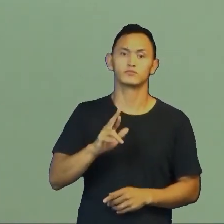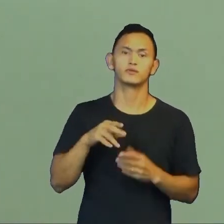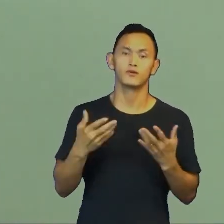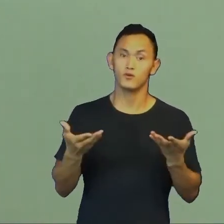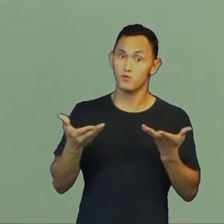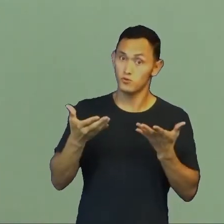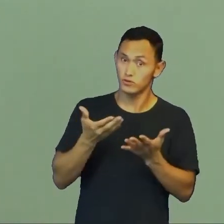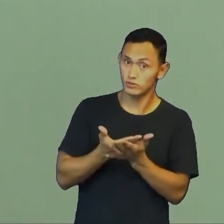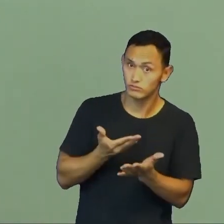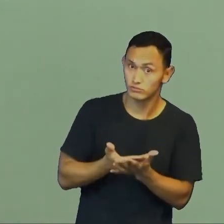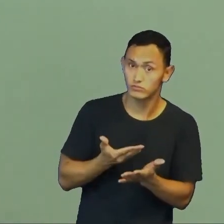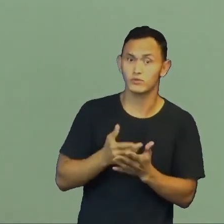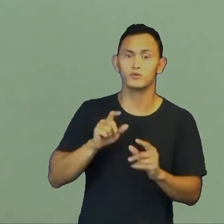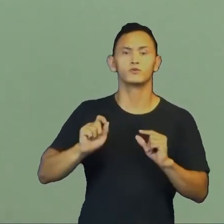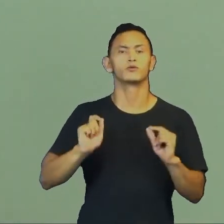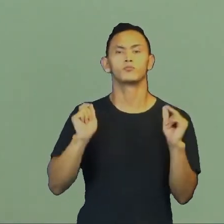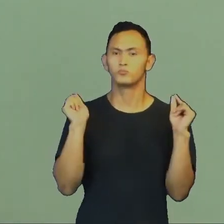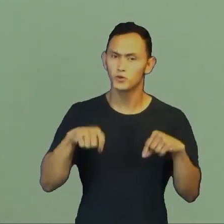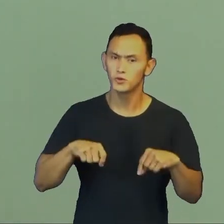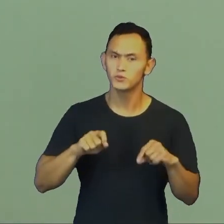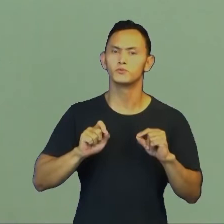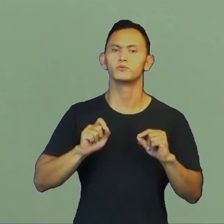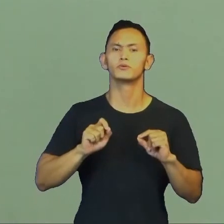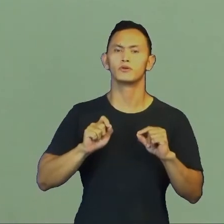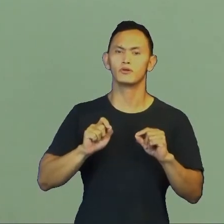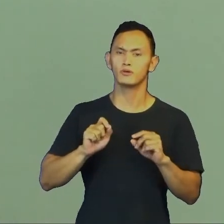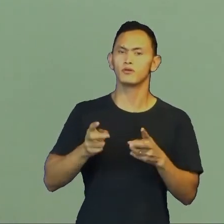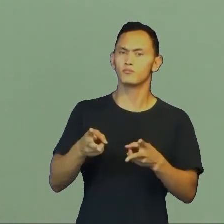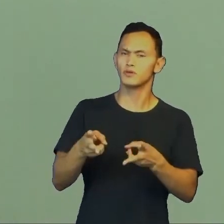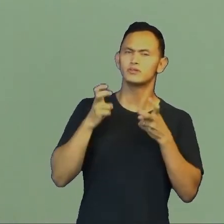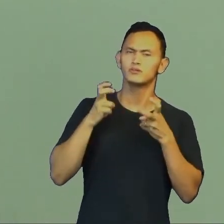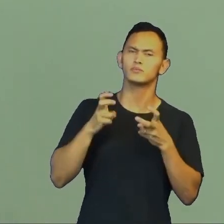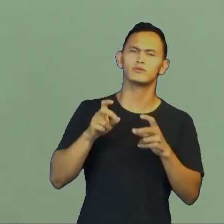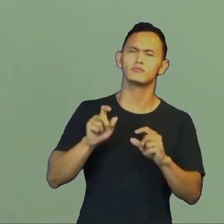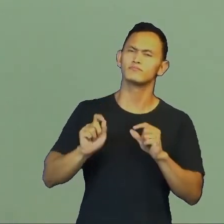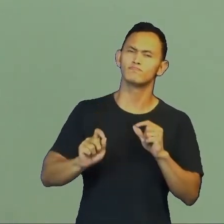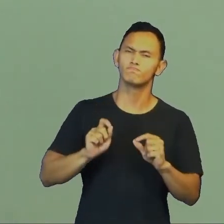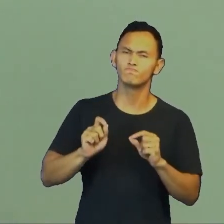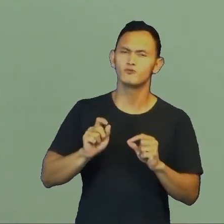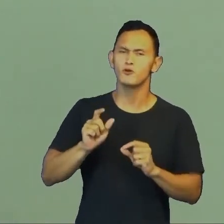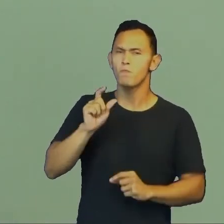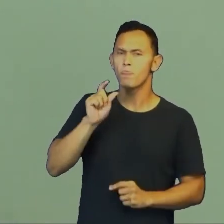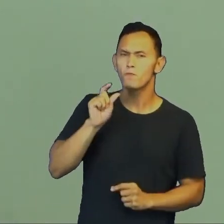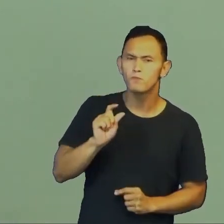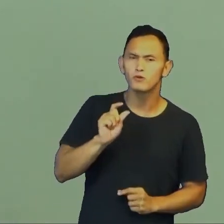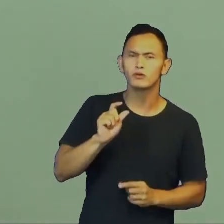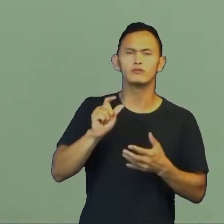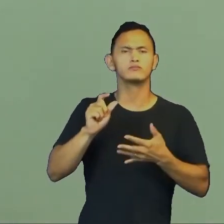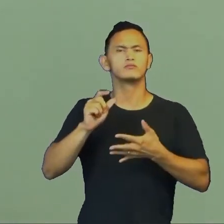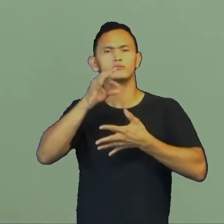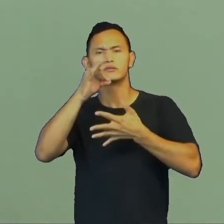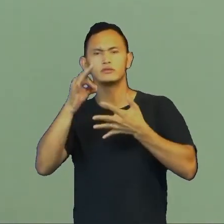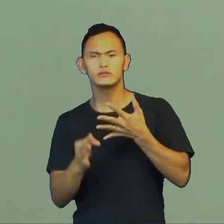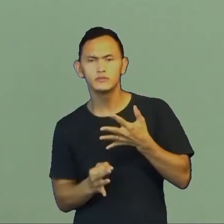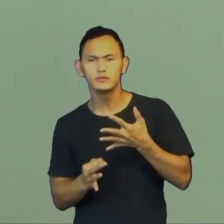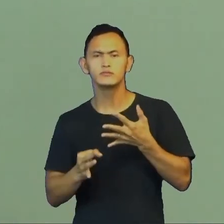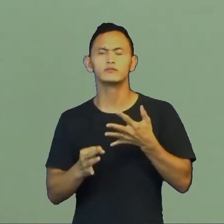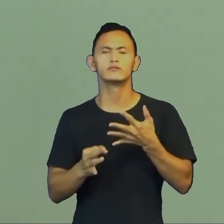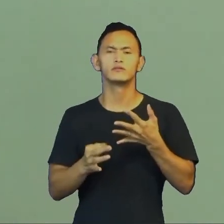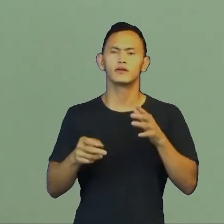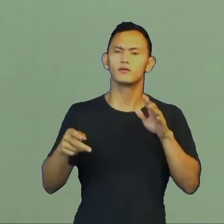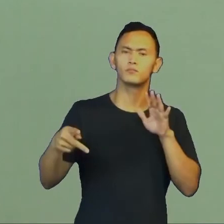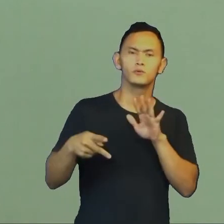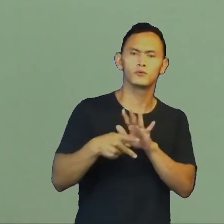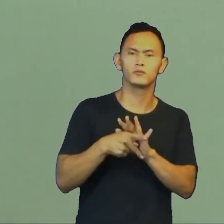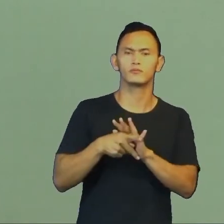na aula de hoje a gente pode perceber um pouquinho dos elementos que compõem